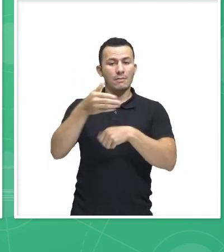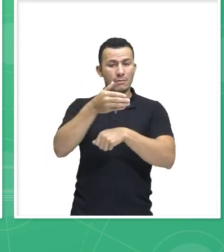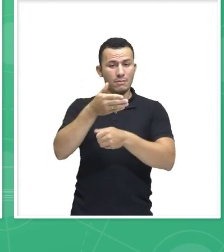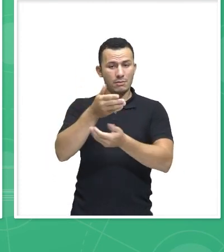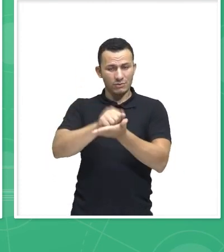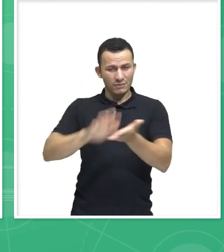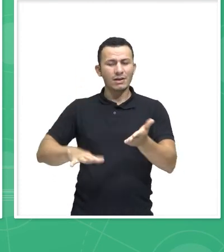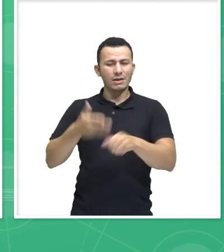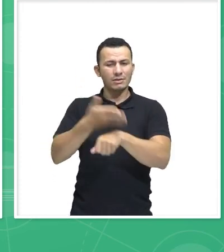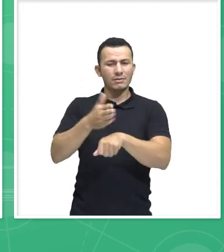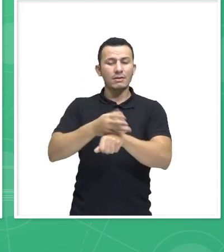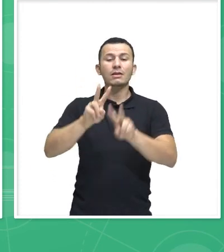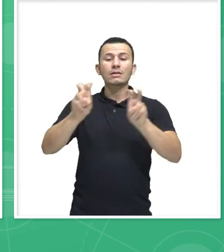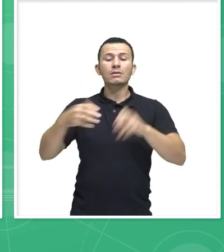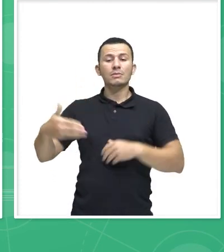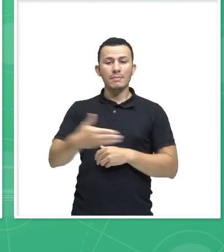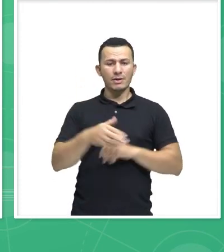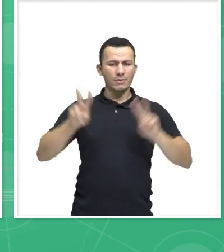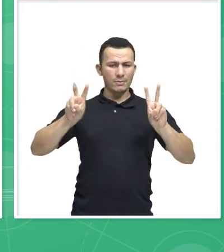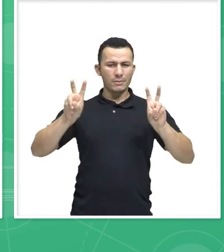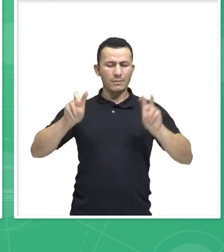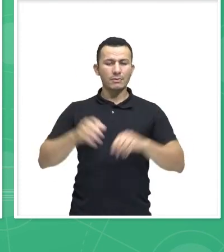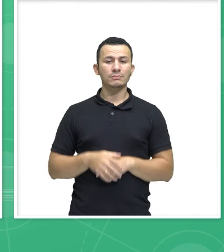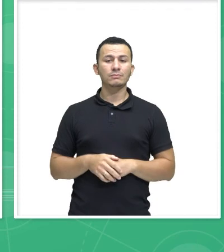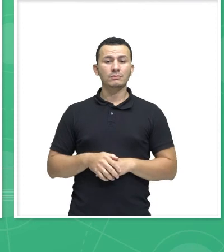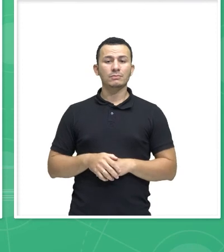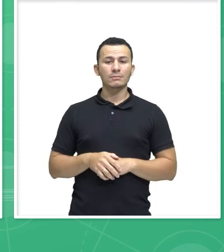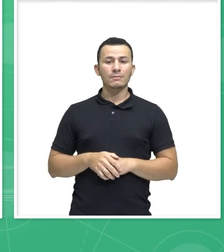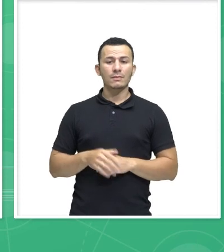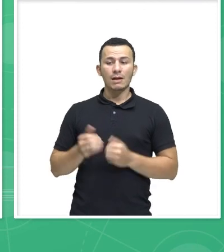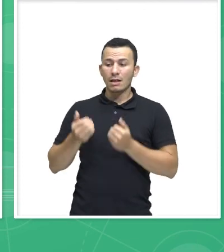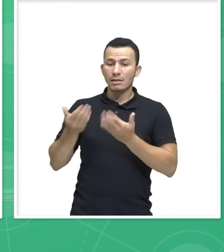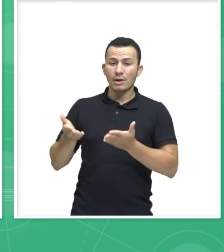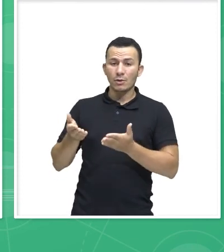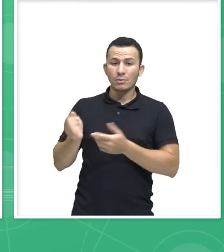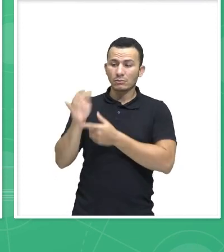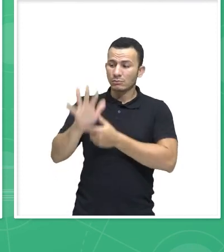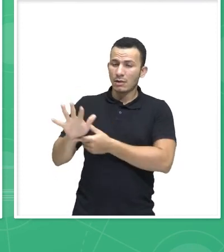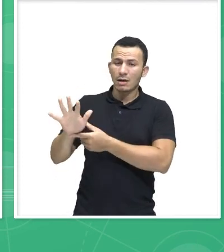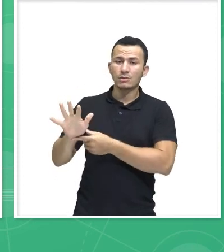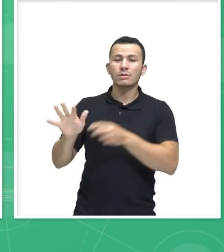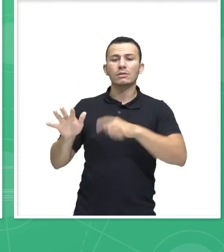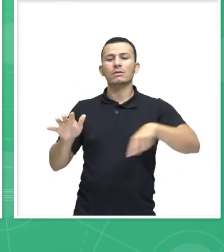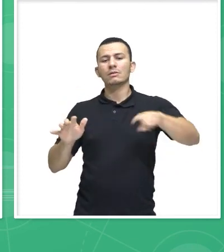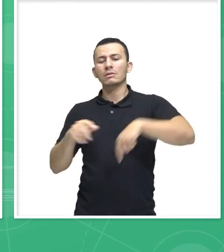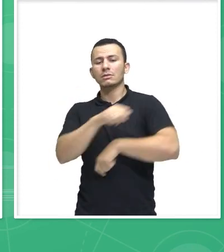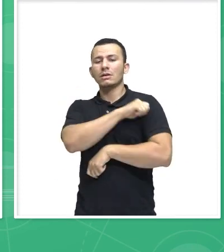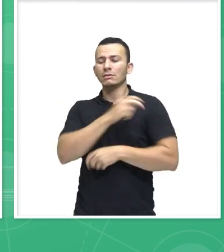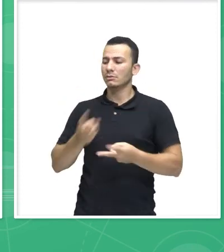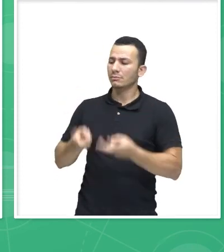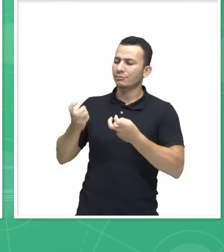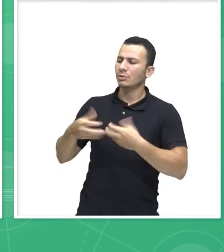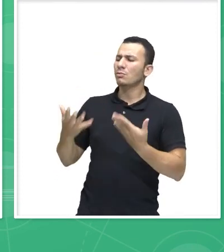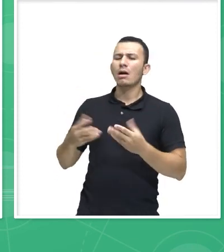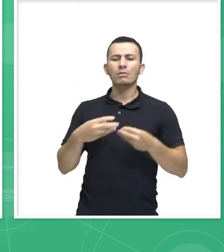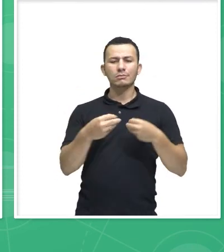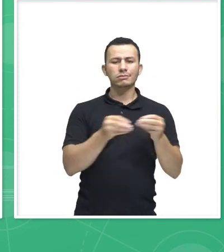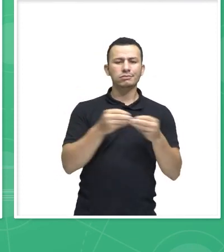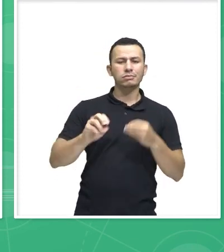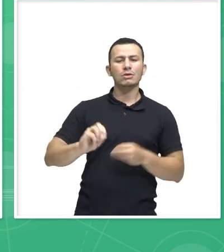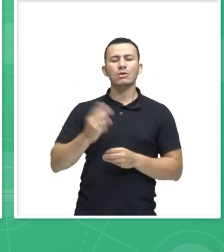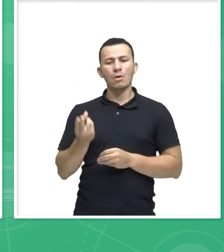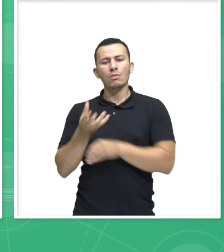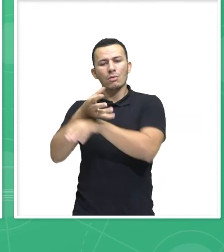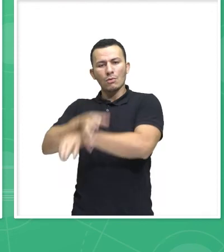peixes né ela colocou na mesma um exemplar e pediu para os alunos identificarem será ósseo ou cartilaginoso os alunos concluíram que se